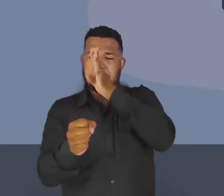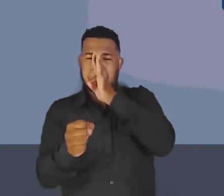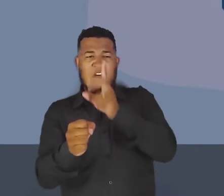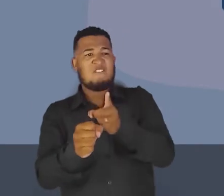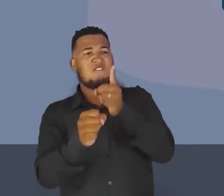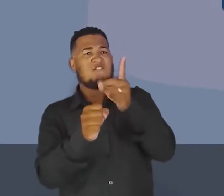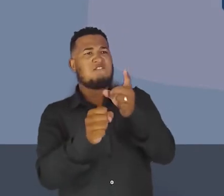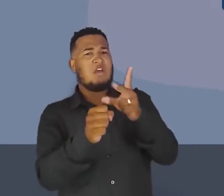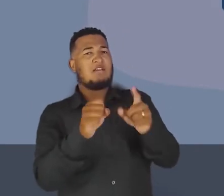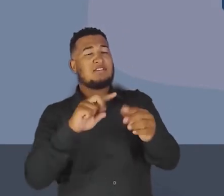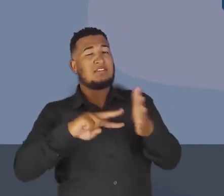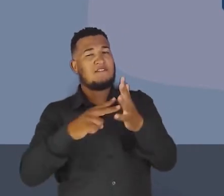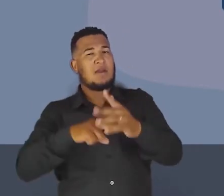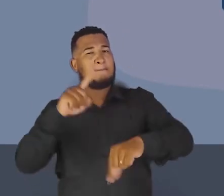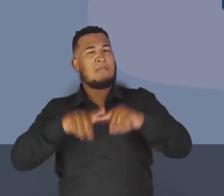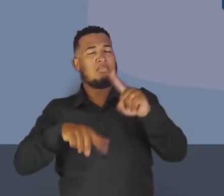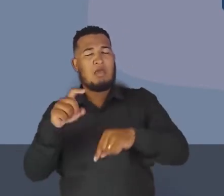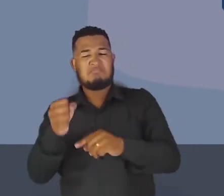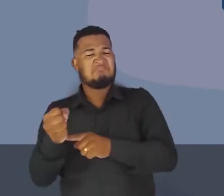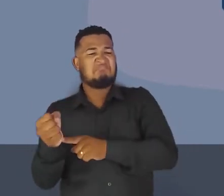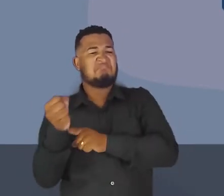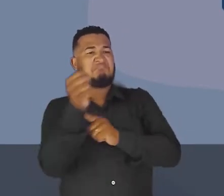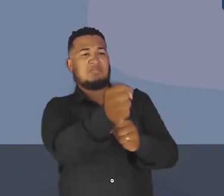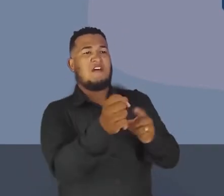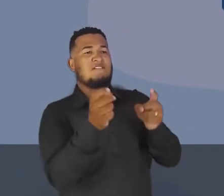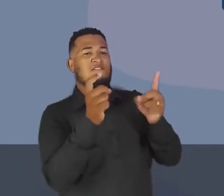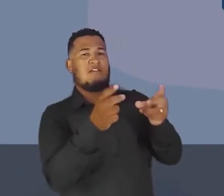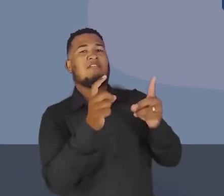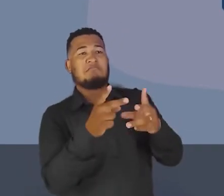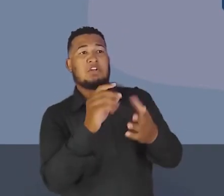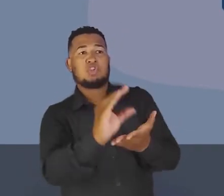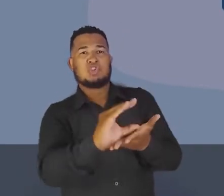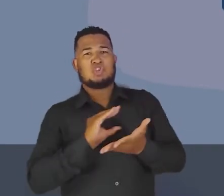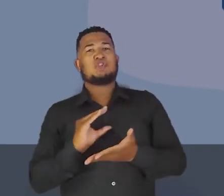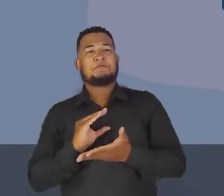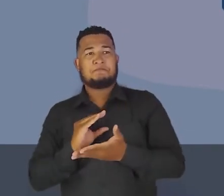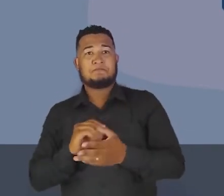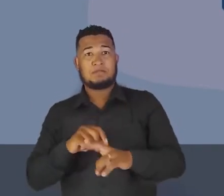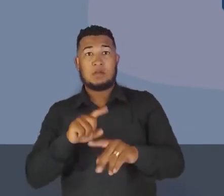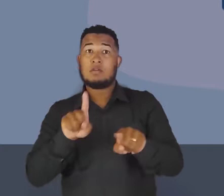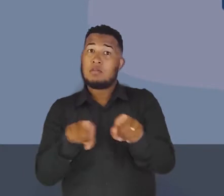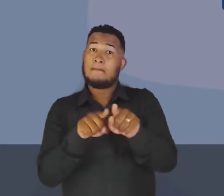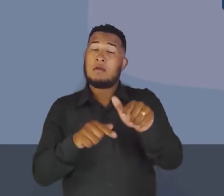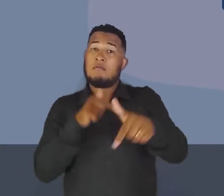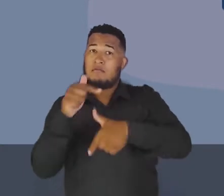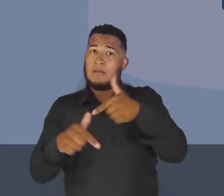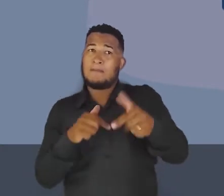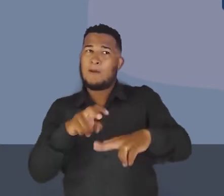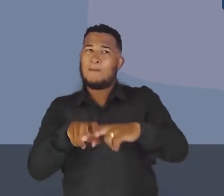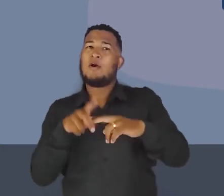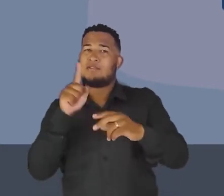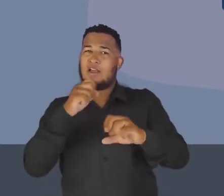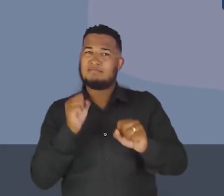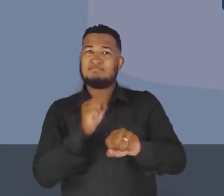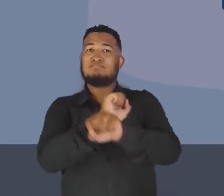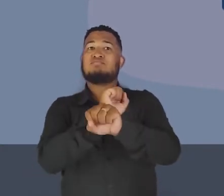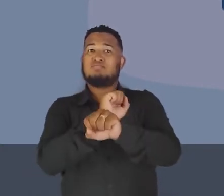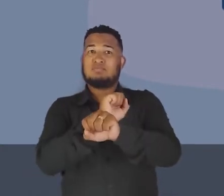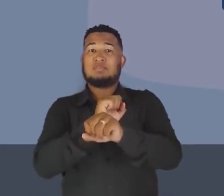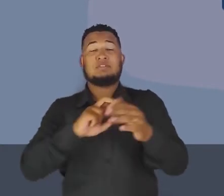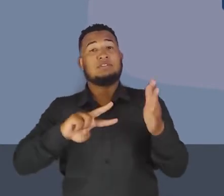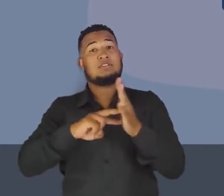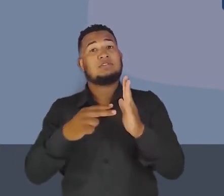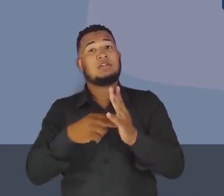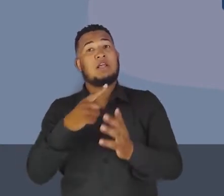transformado em mercadoria, tá? E esse mesmo trabalho, por ser, então, baseado num sistema escravista, ele era